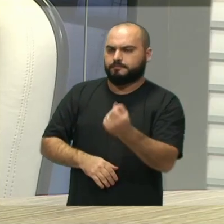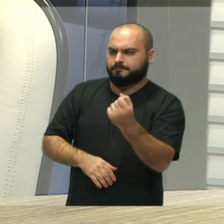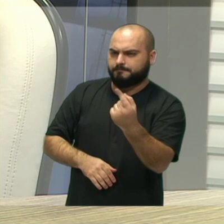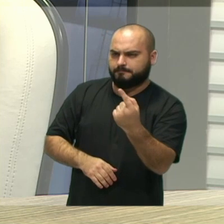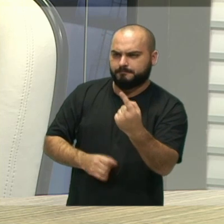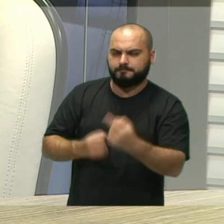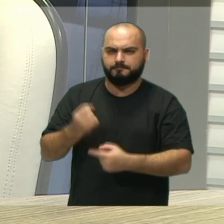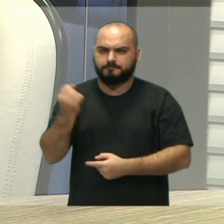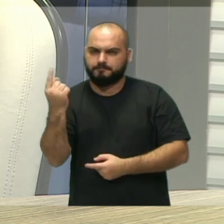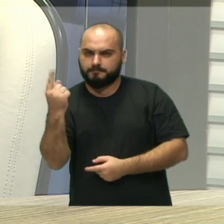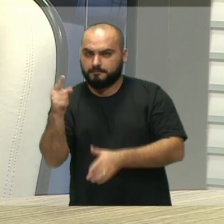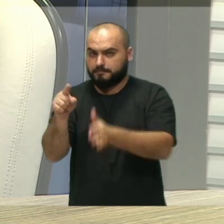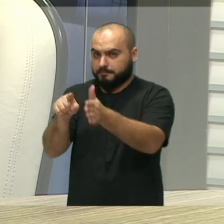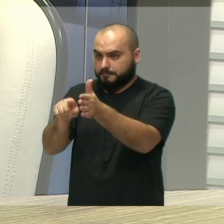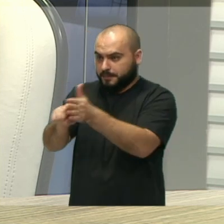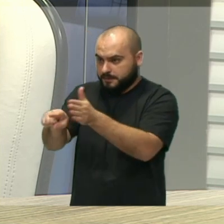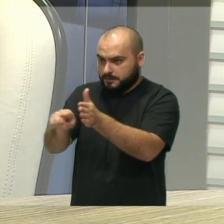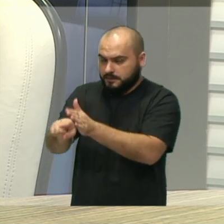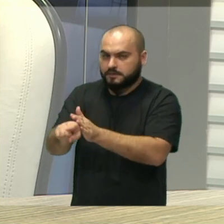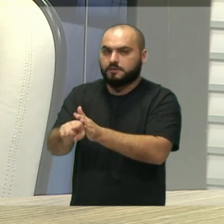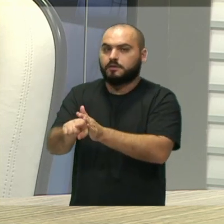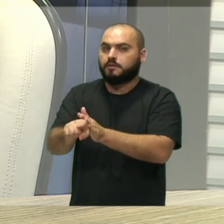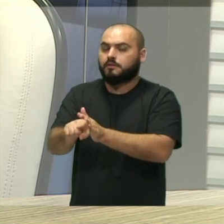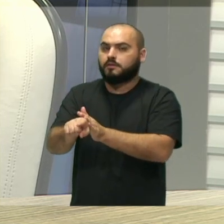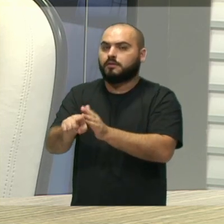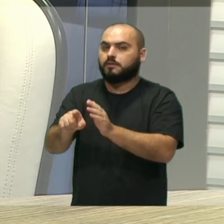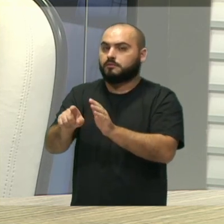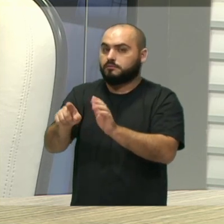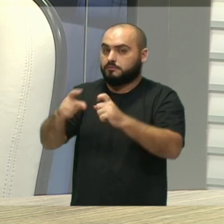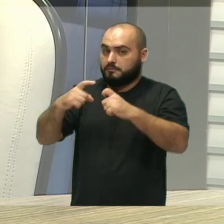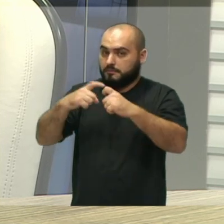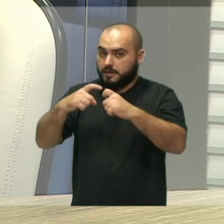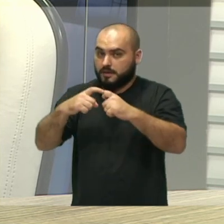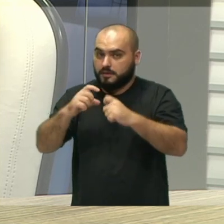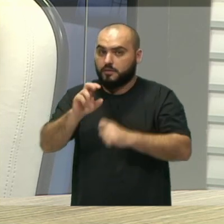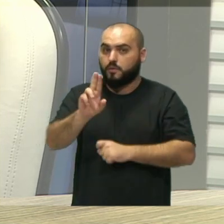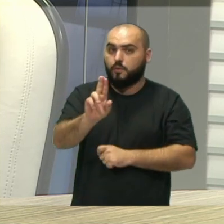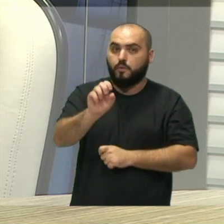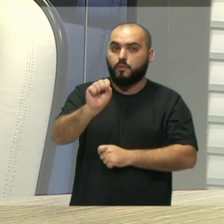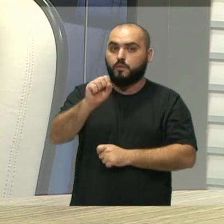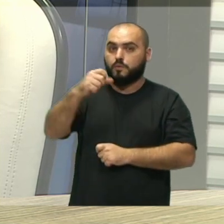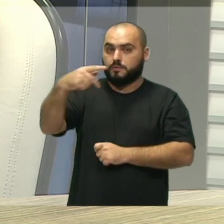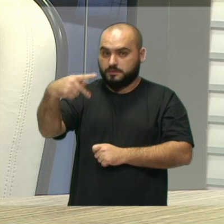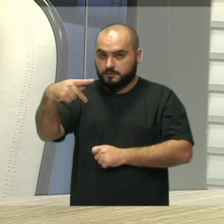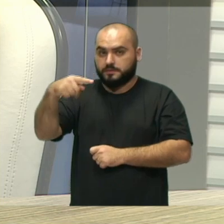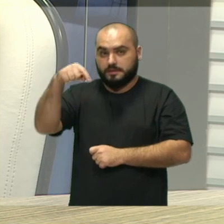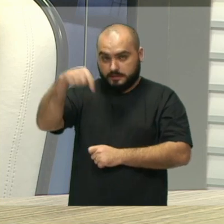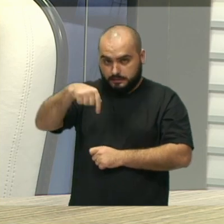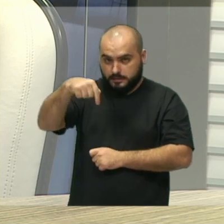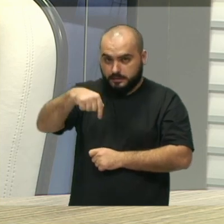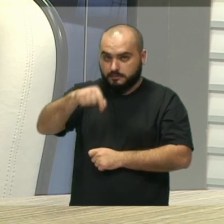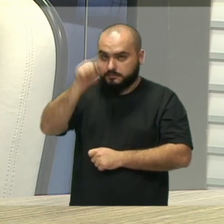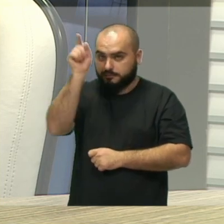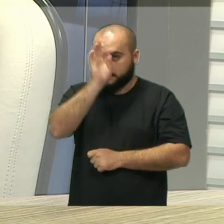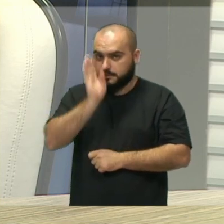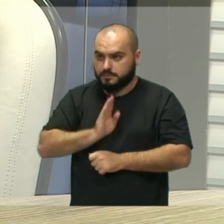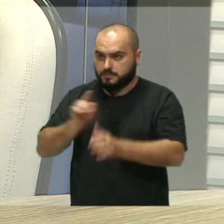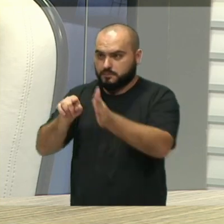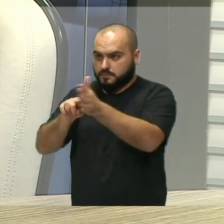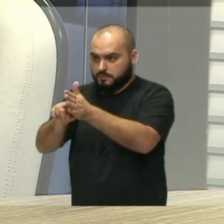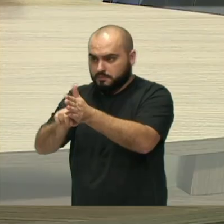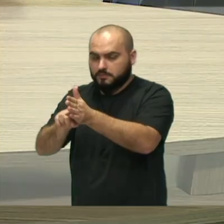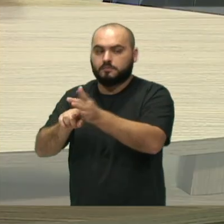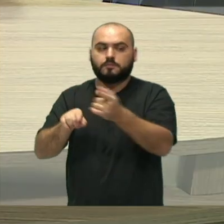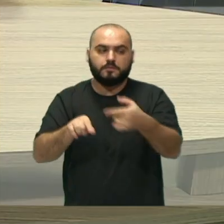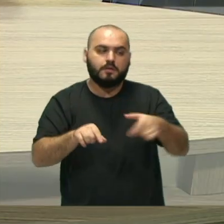pesquisas, tanto o pessoal de medicina da USP, da Faculdade de Medicina da USP, quanto